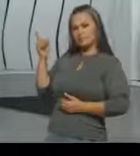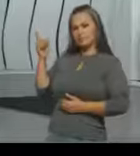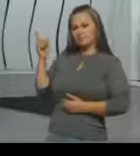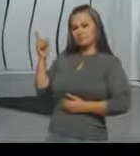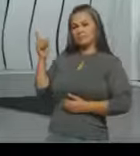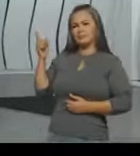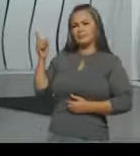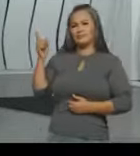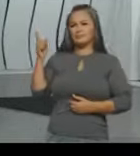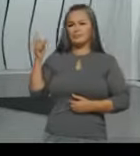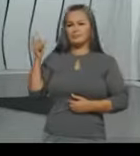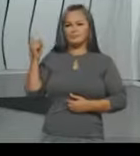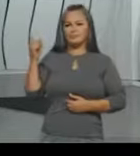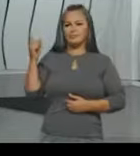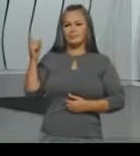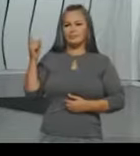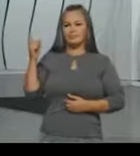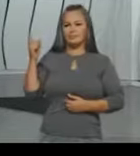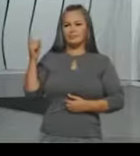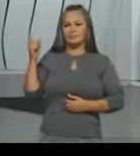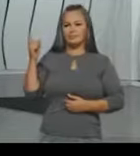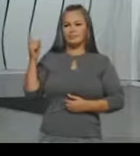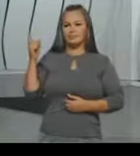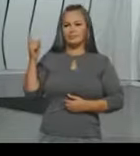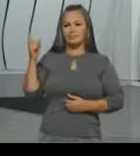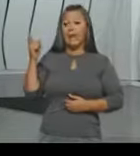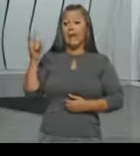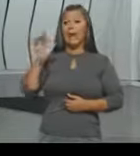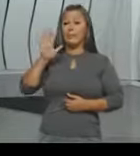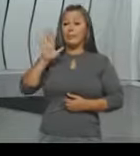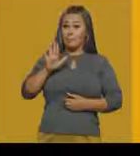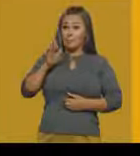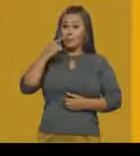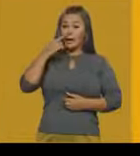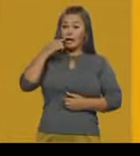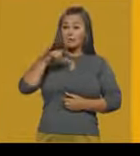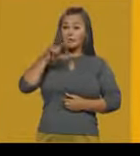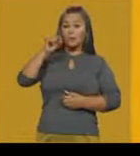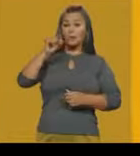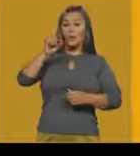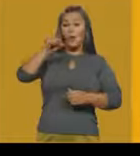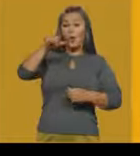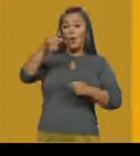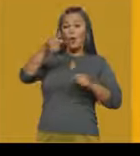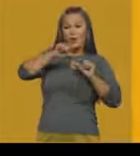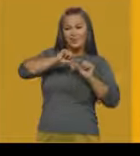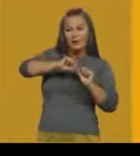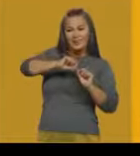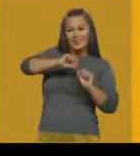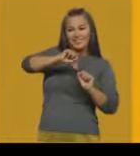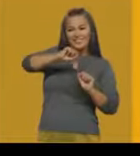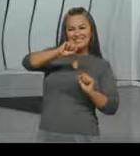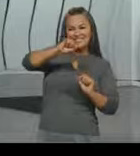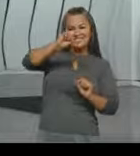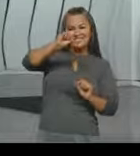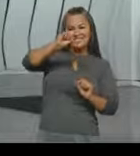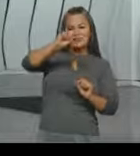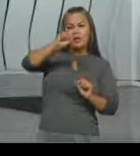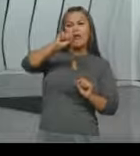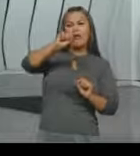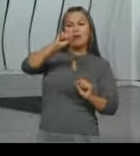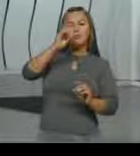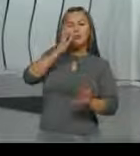reta que está ligada aqui, que vai até a outra extremidade. Eu poderia fazer essa aqui também, eu podia